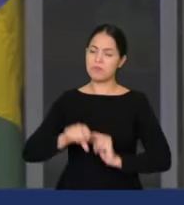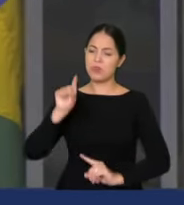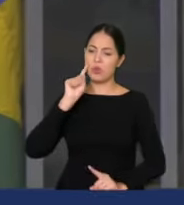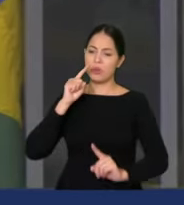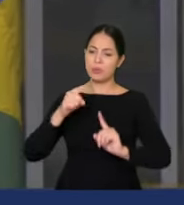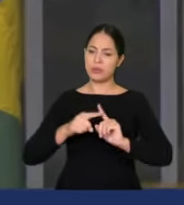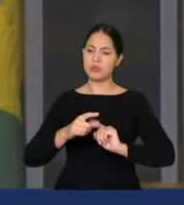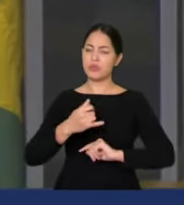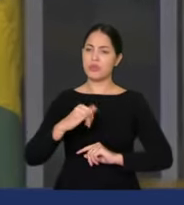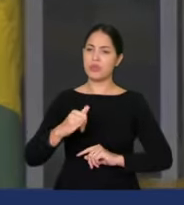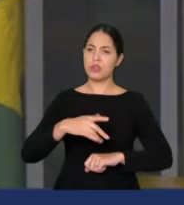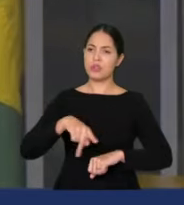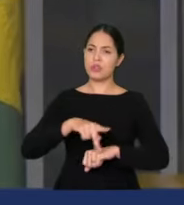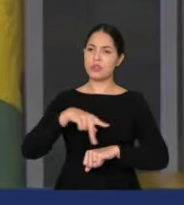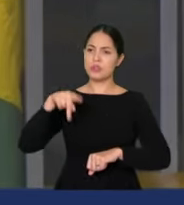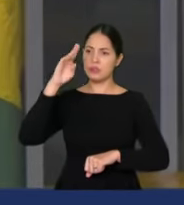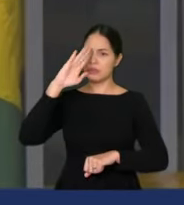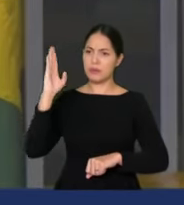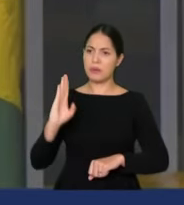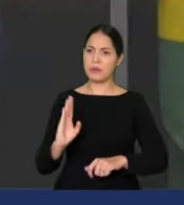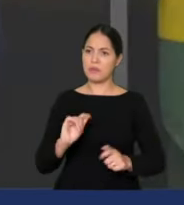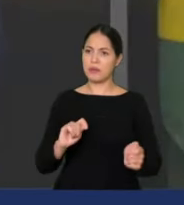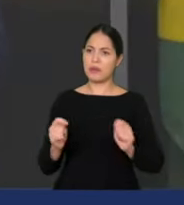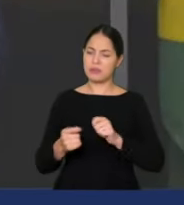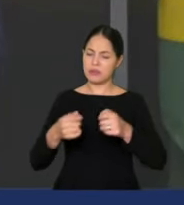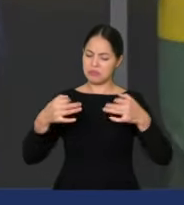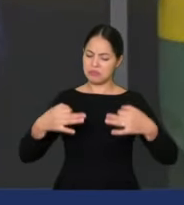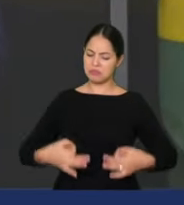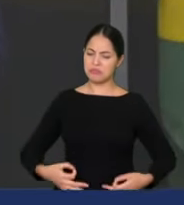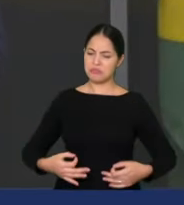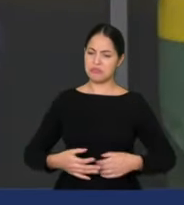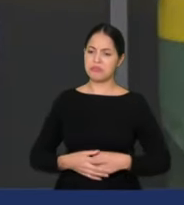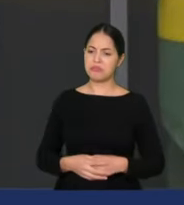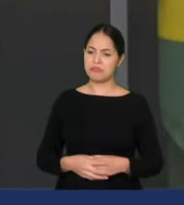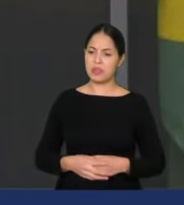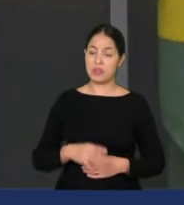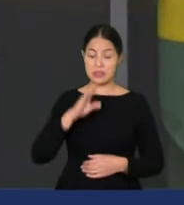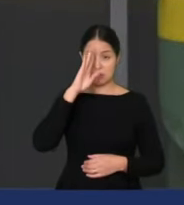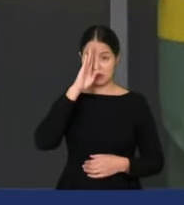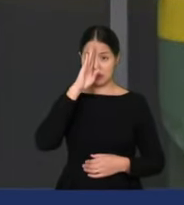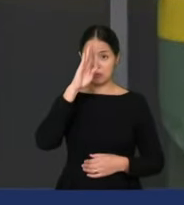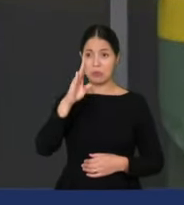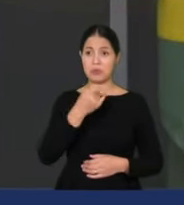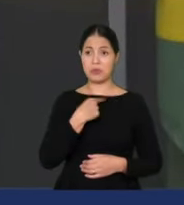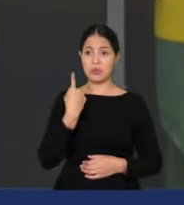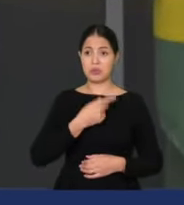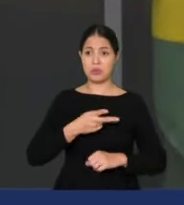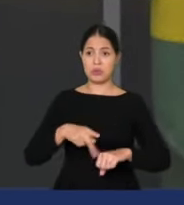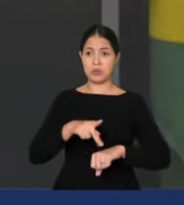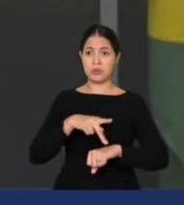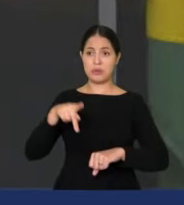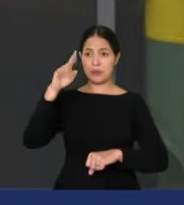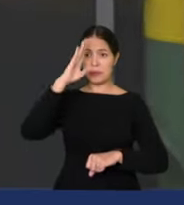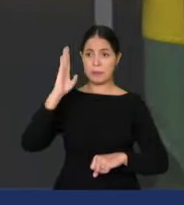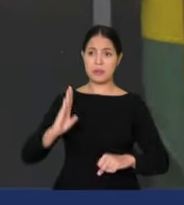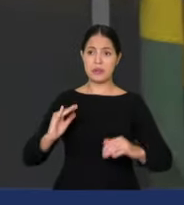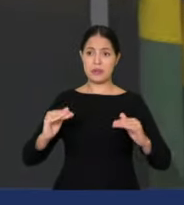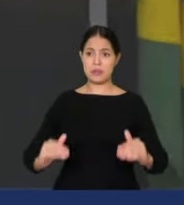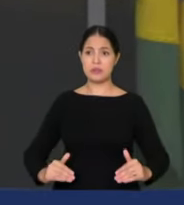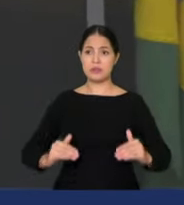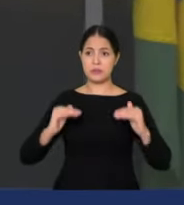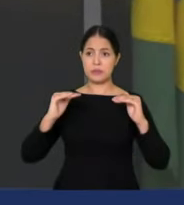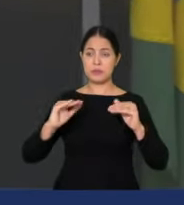para o Brasil e, acima de tudo, pela nossa soberania nacional e pelo nosso